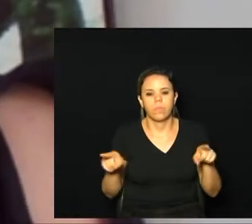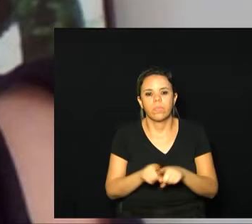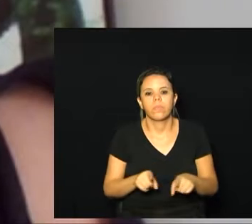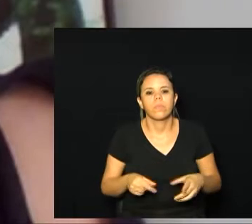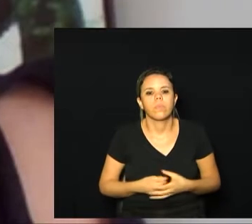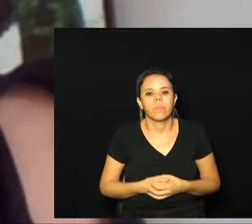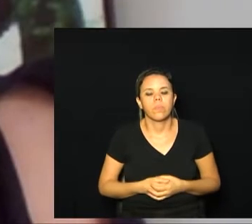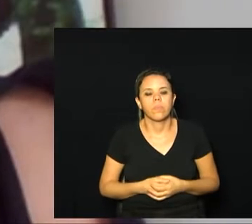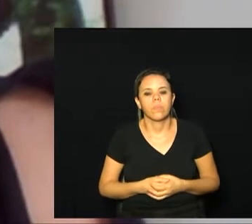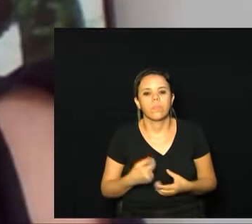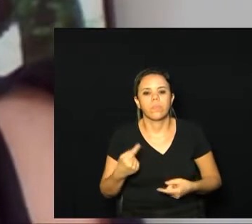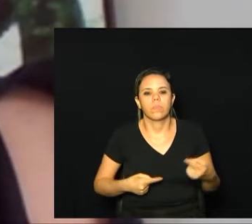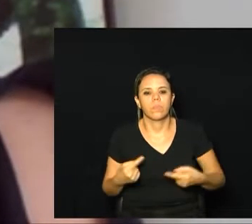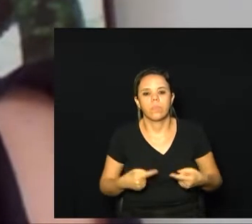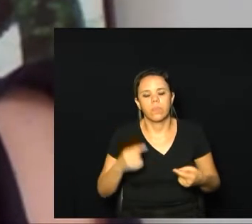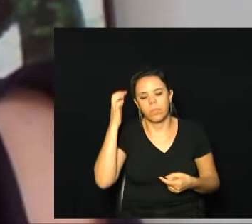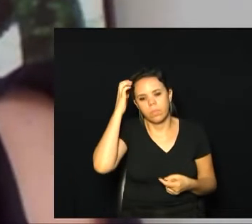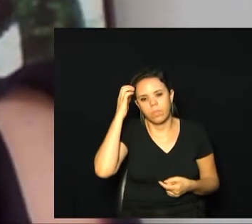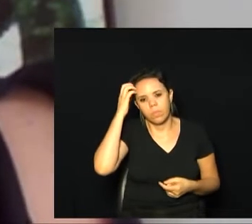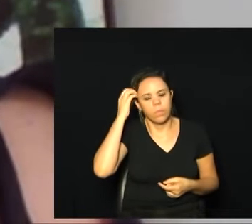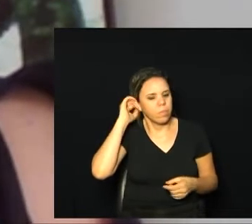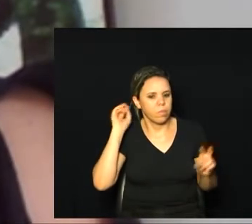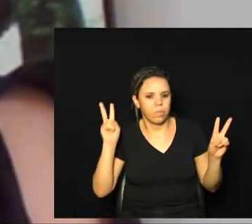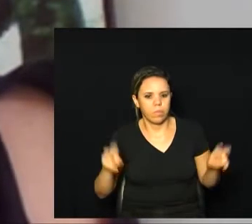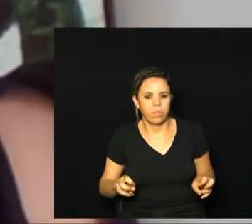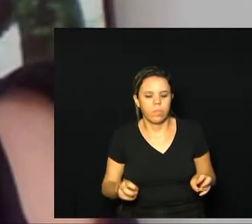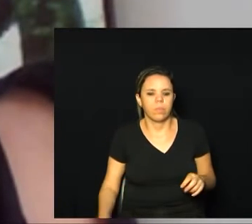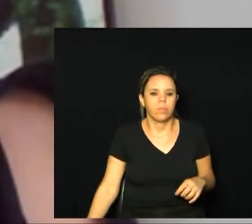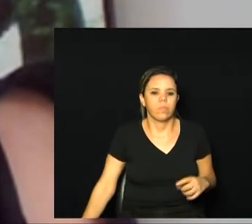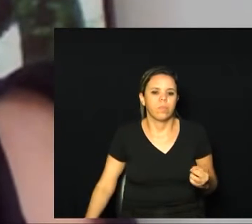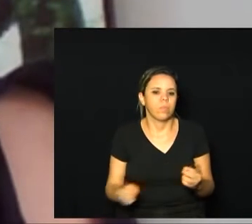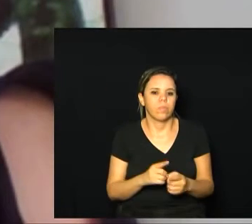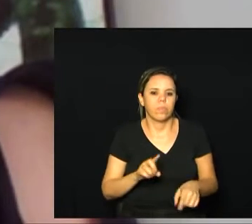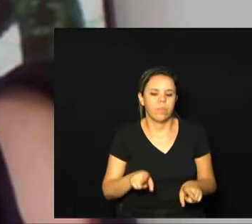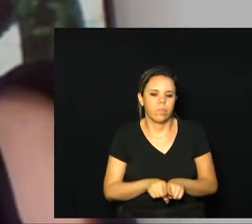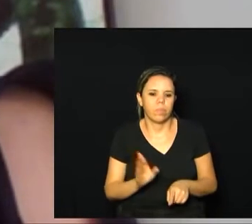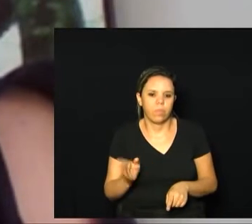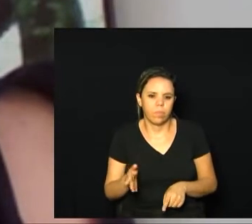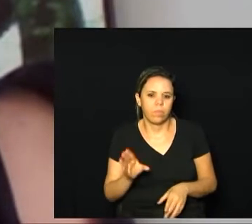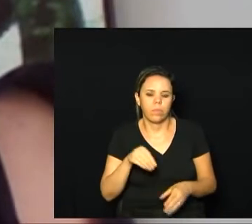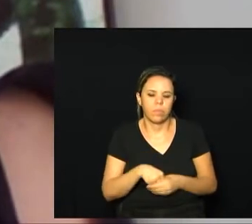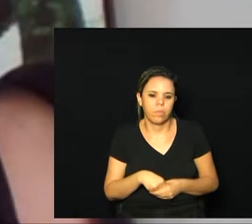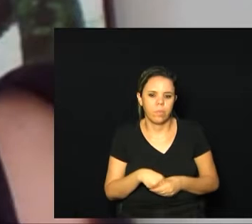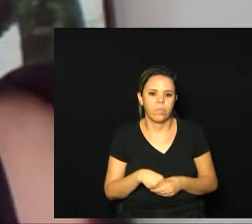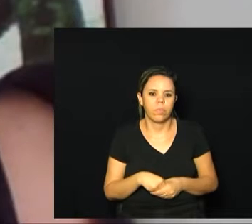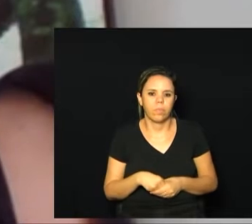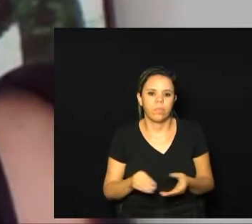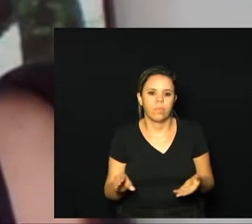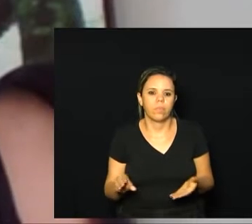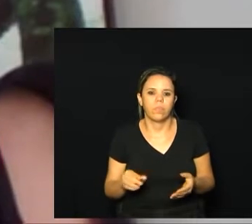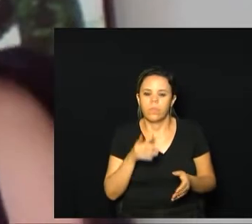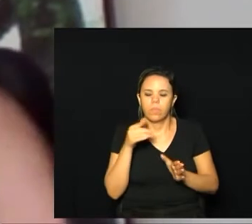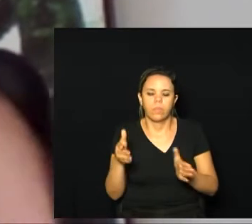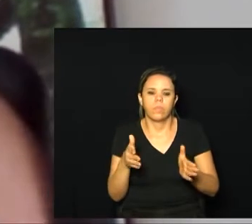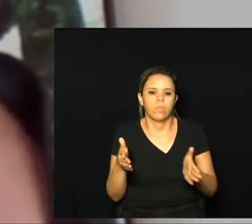foi discutida a respeito dos subsídios, né? Mas isso também já era previsto até na questão de recursos